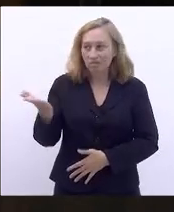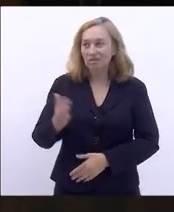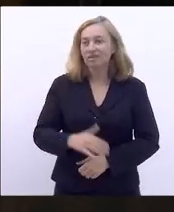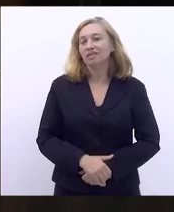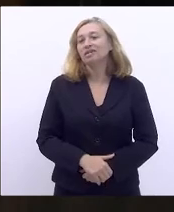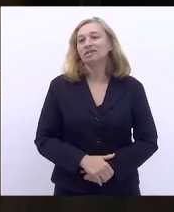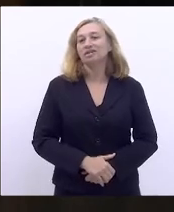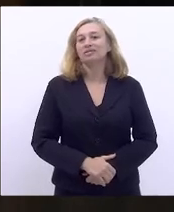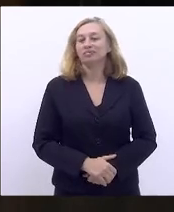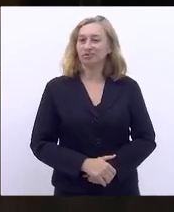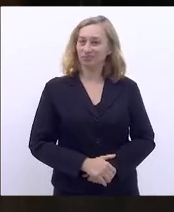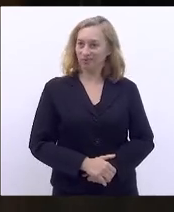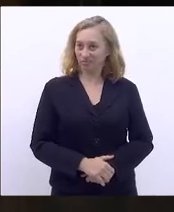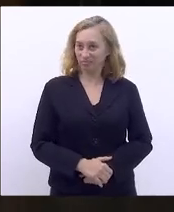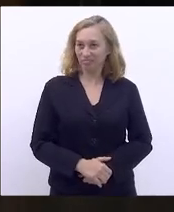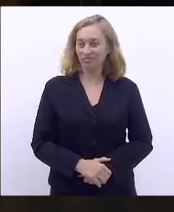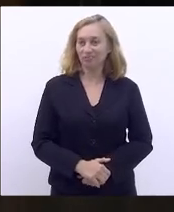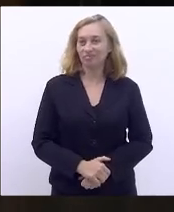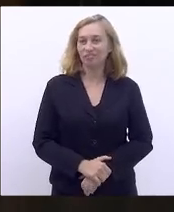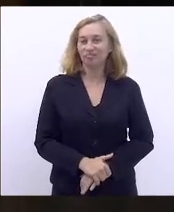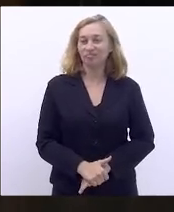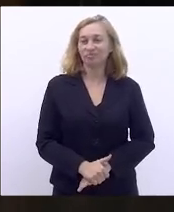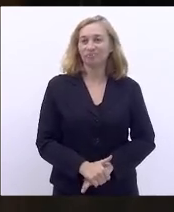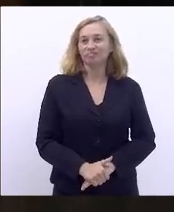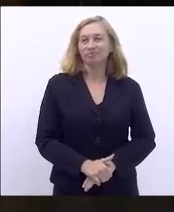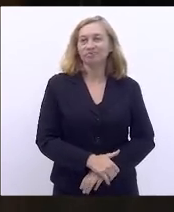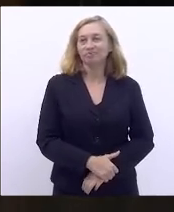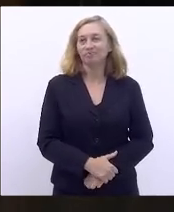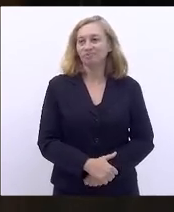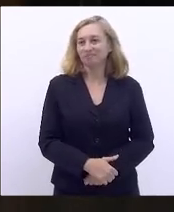deputado Valdeque Carneiro.